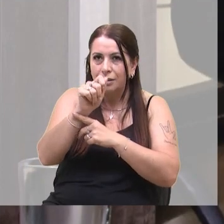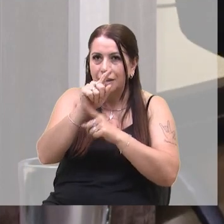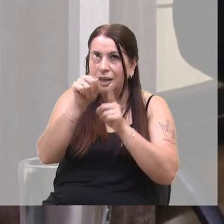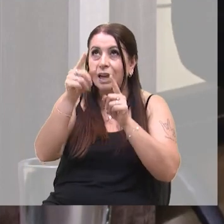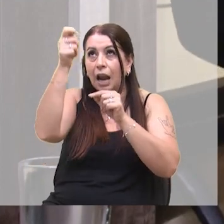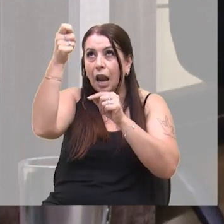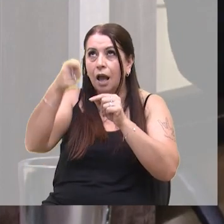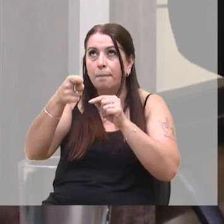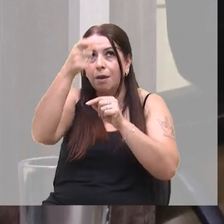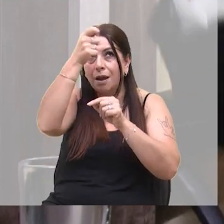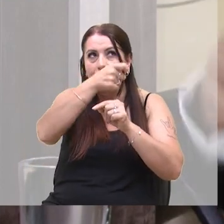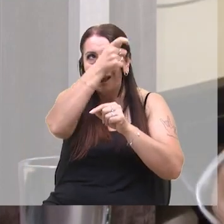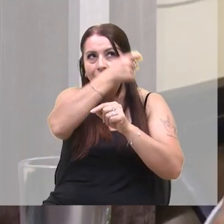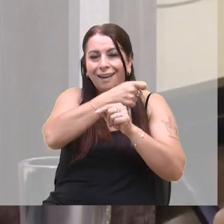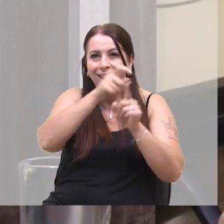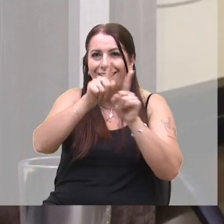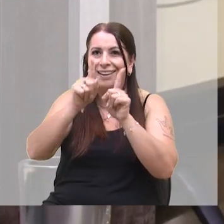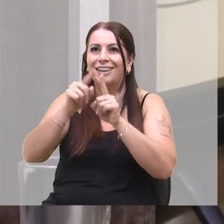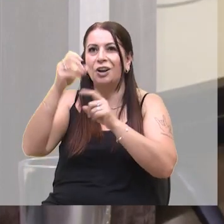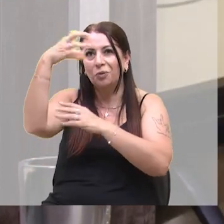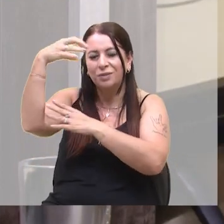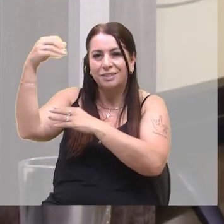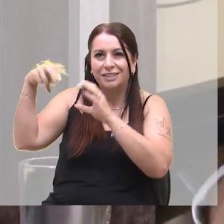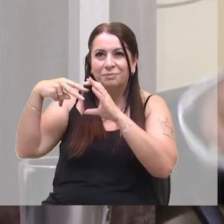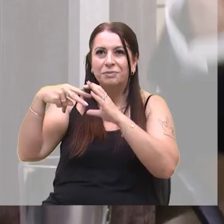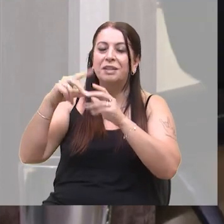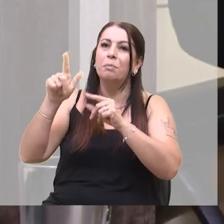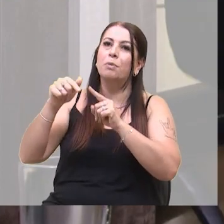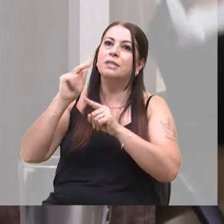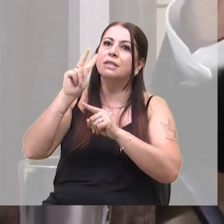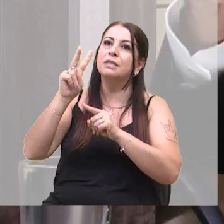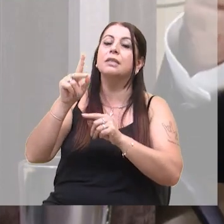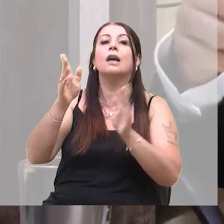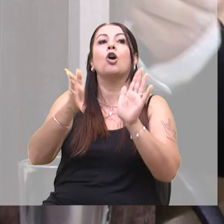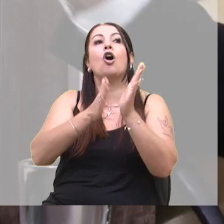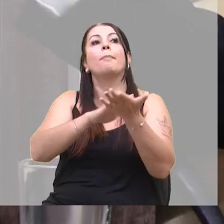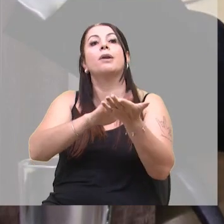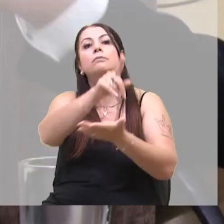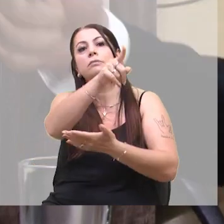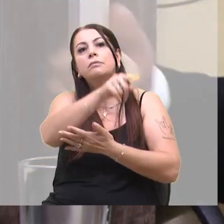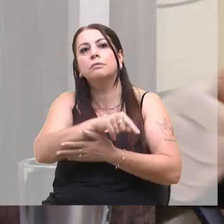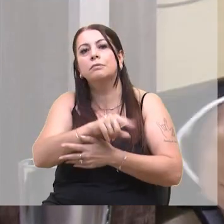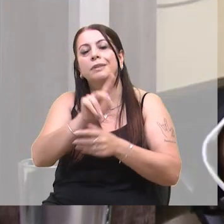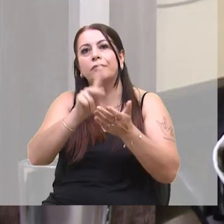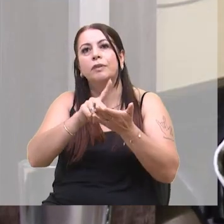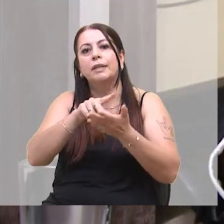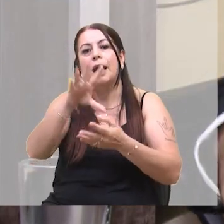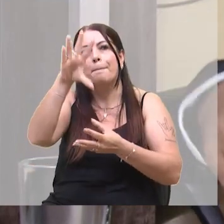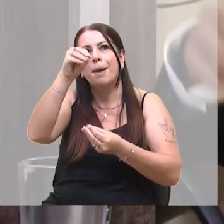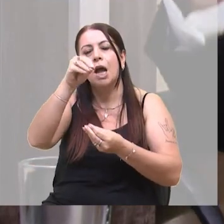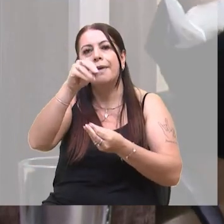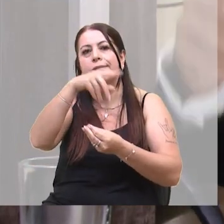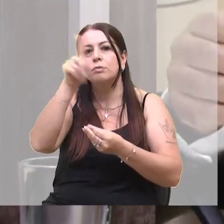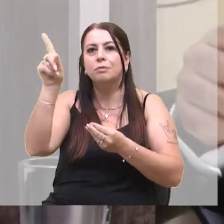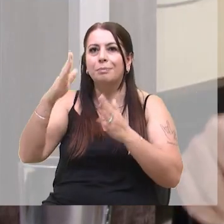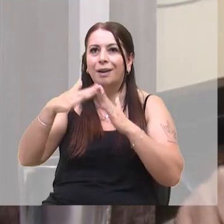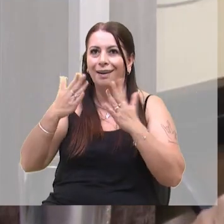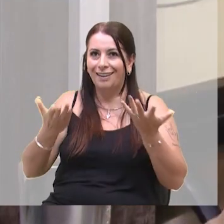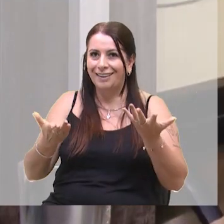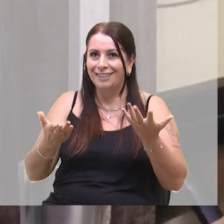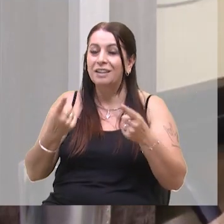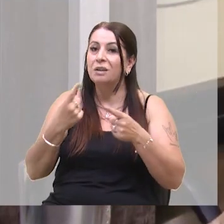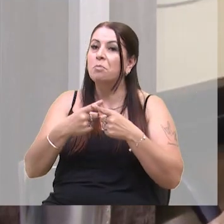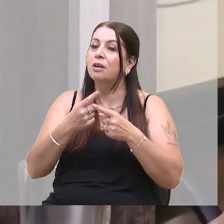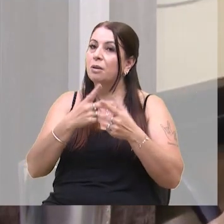cordinhas. Em cada luminária, em cada lâmpada da Câmara, uma cordinha. E depois ele passava cobrando dos servidores se o pessoal, de